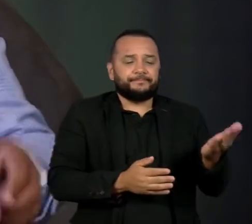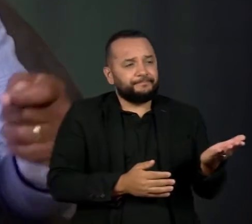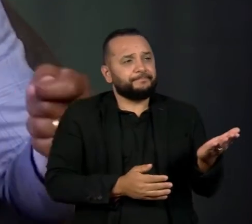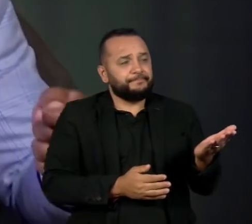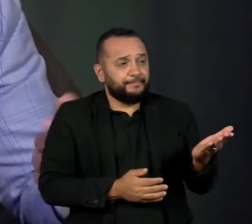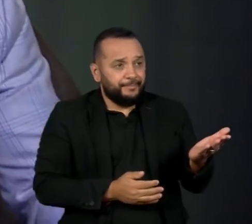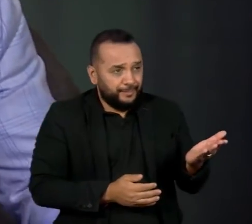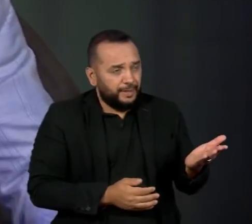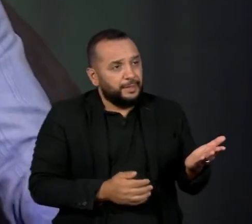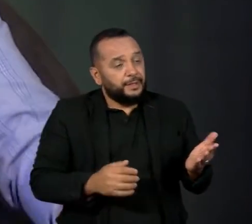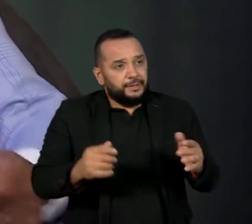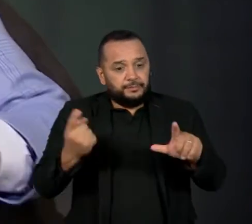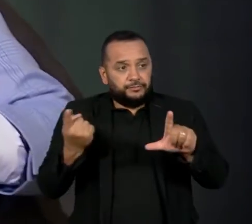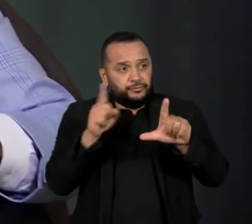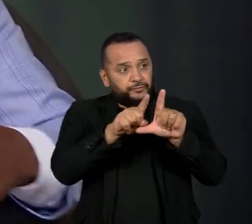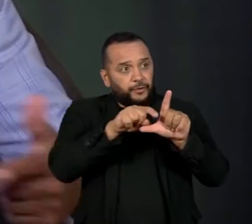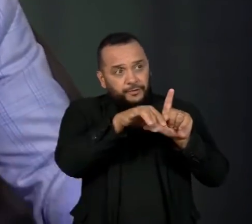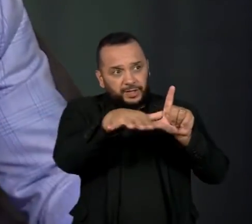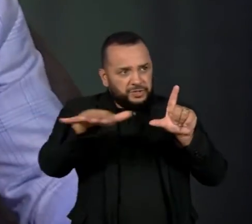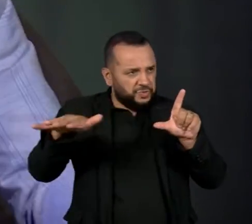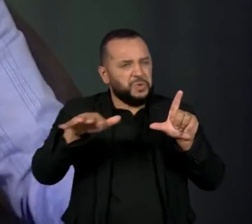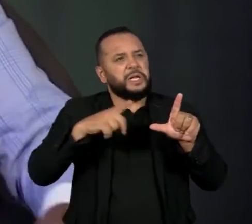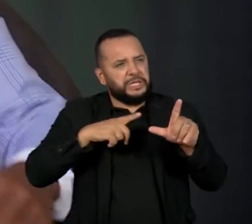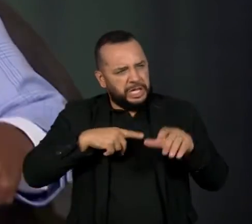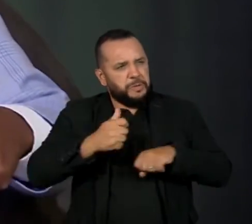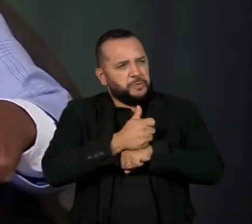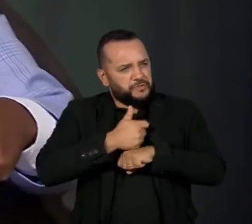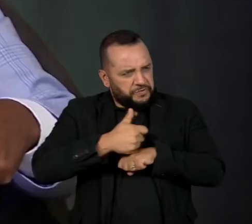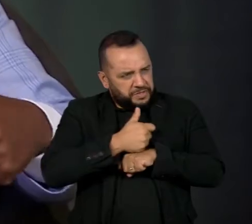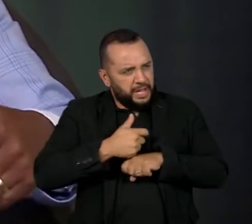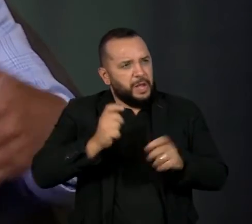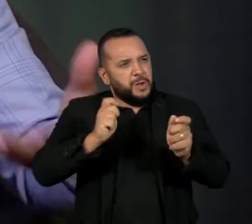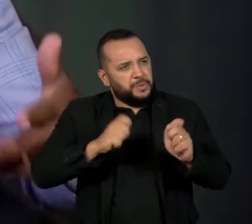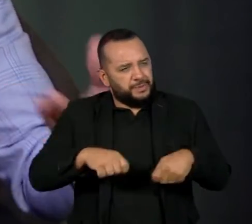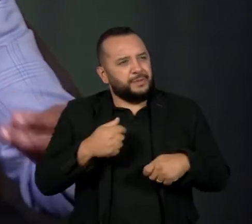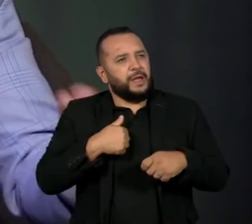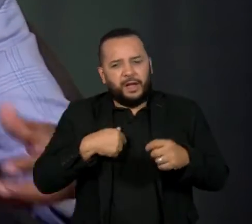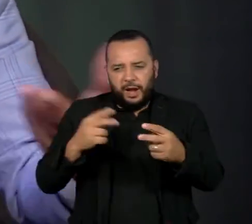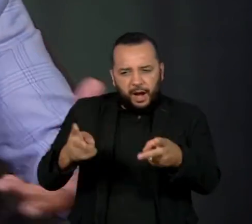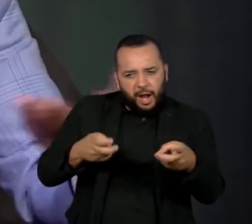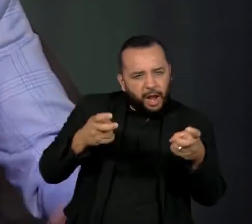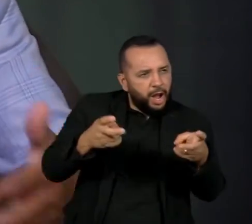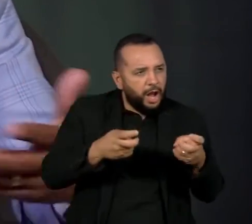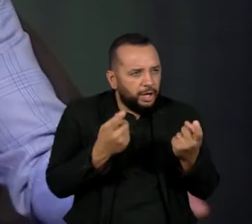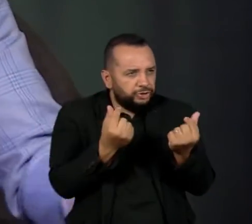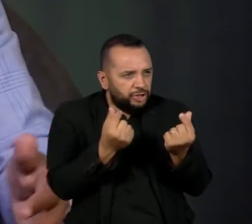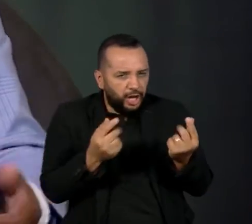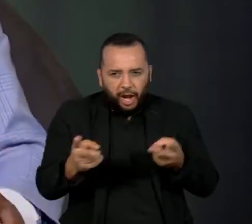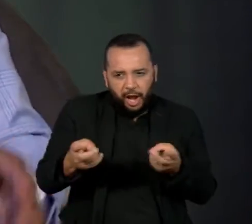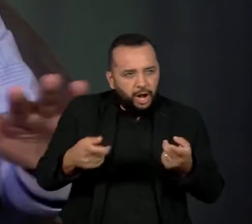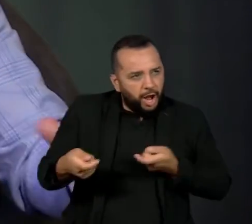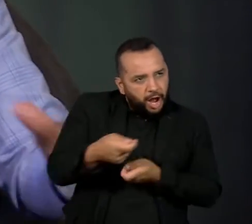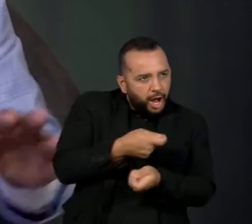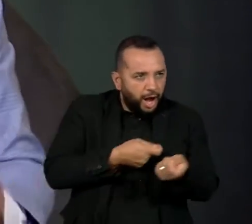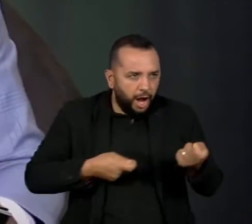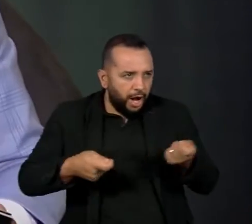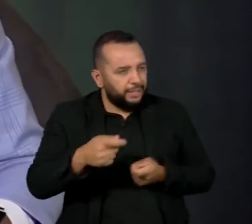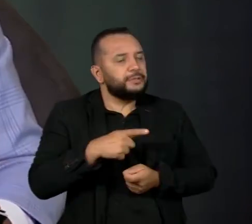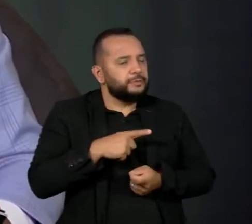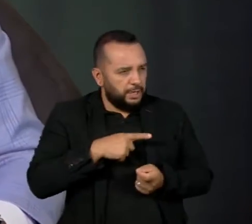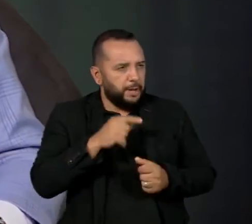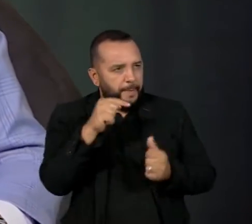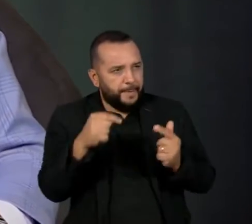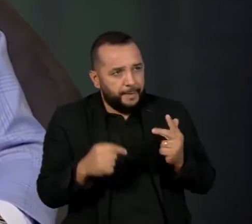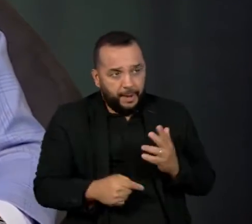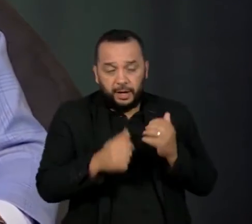que o influenciador está bombando, que tem um mercado, que tem muitos recursos financeiros e econômicos na parada, etc. e